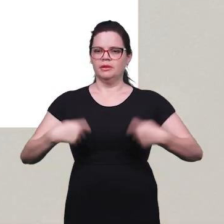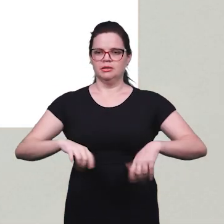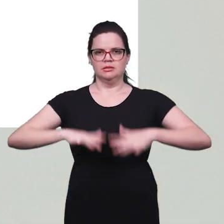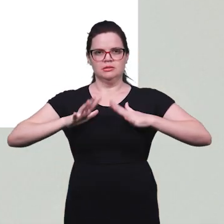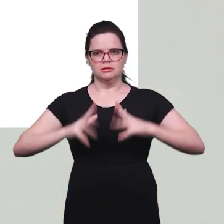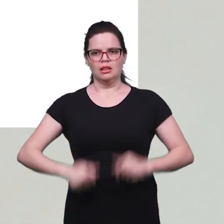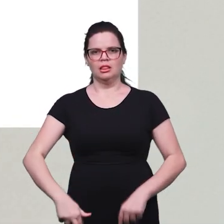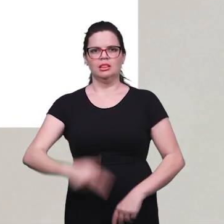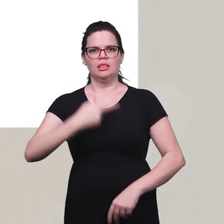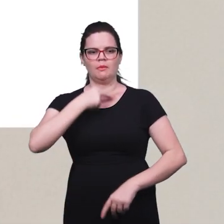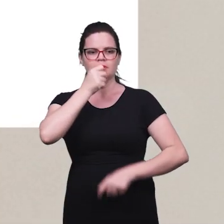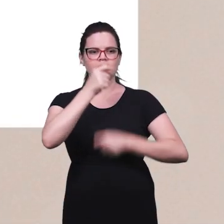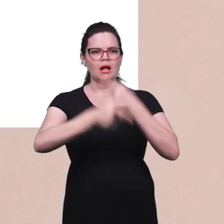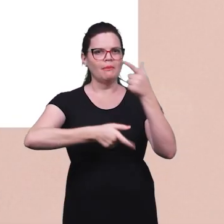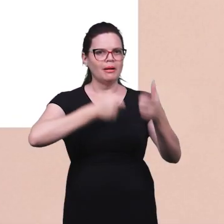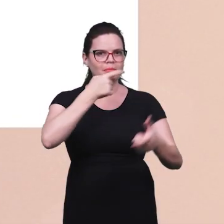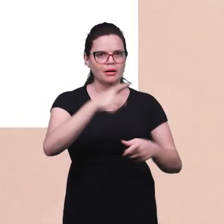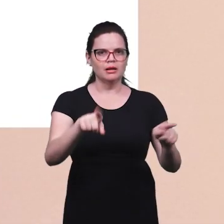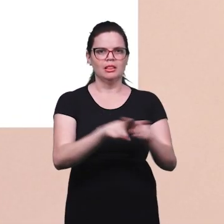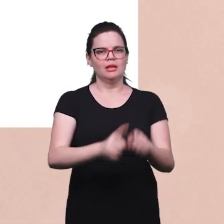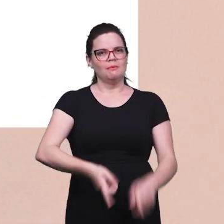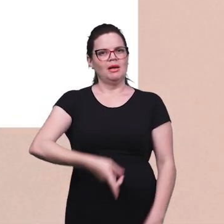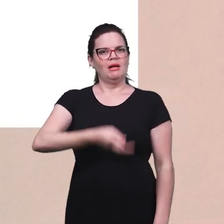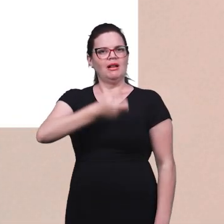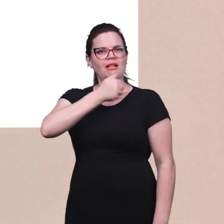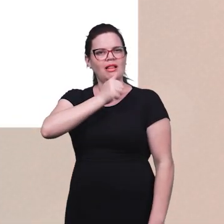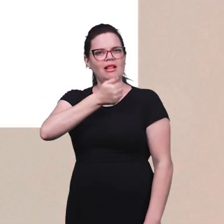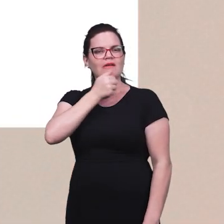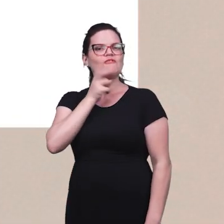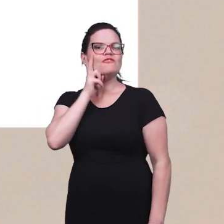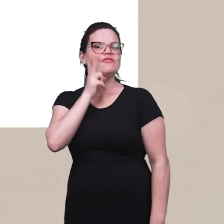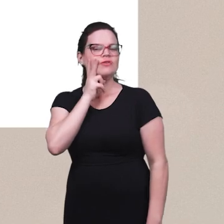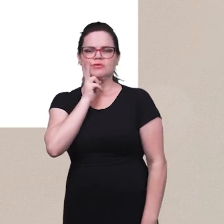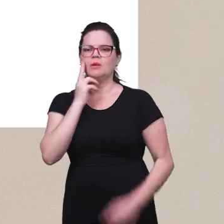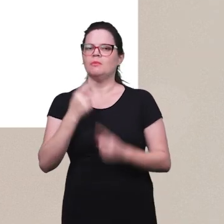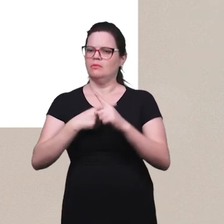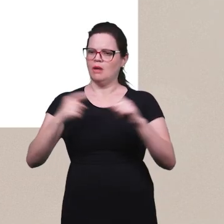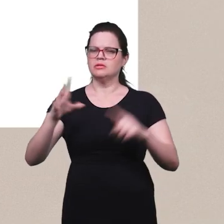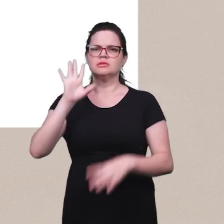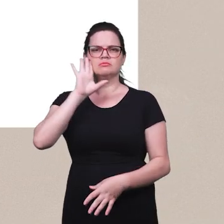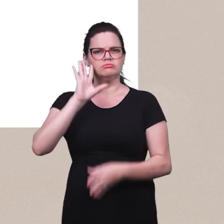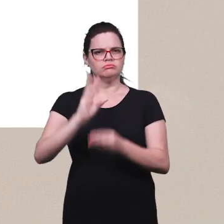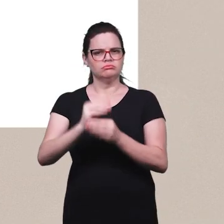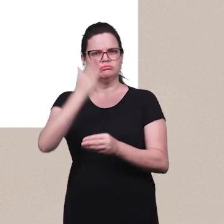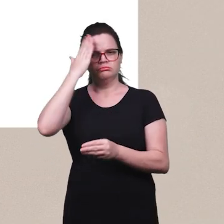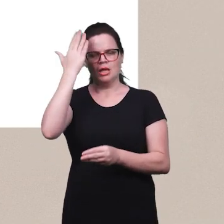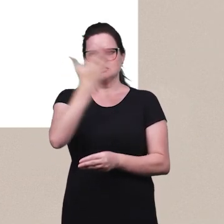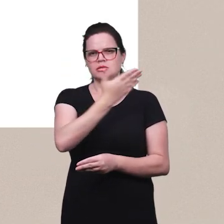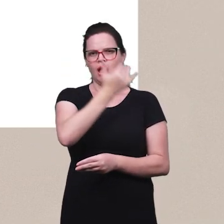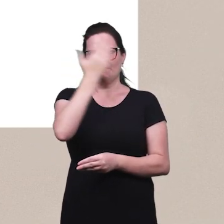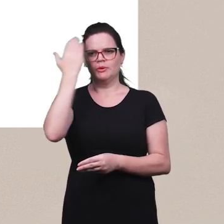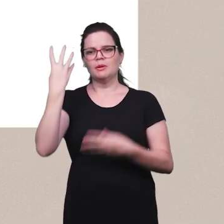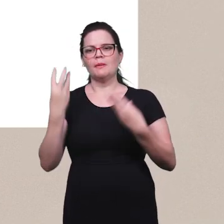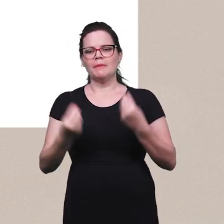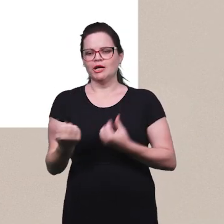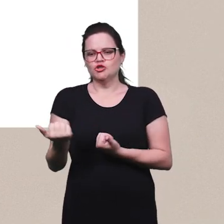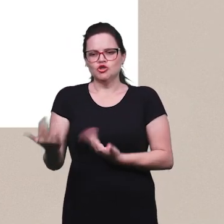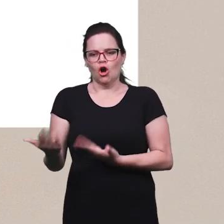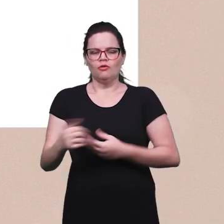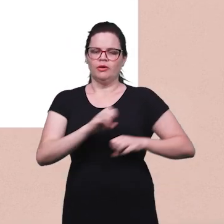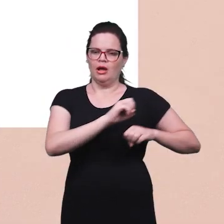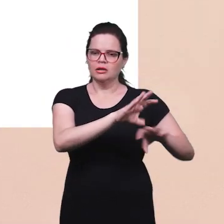não caluniadoras, não dadas a muito vinho, mestras no bem, para que ensine as mulheres novas a